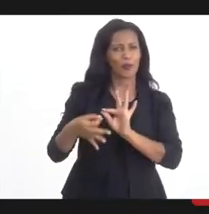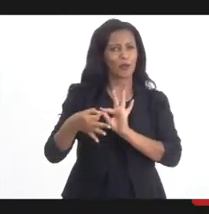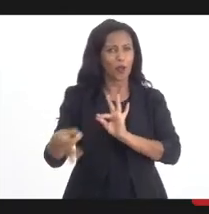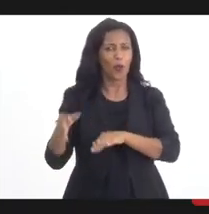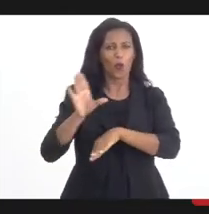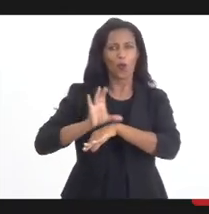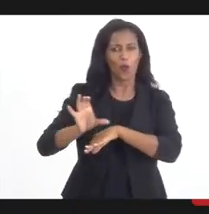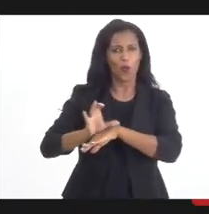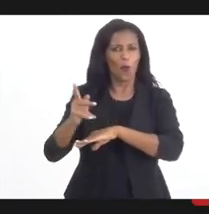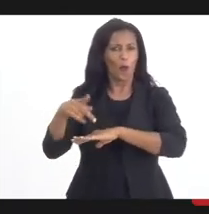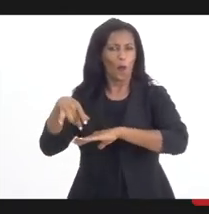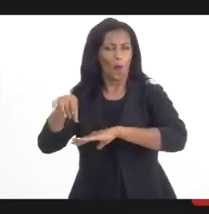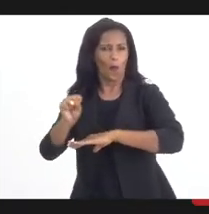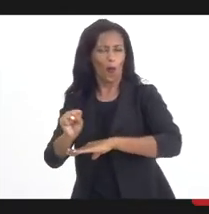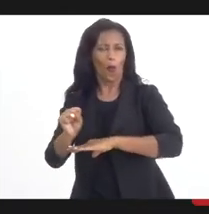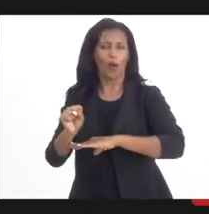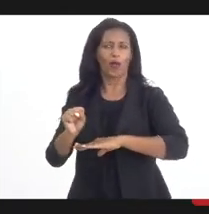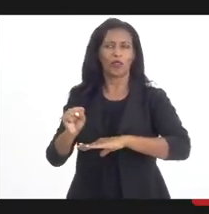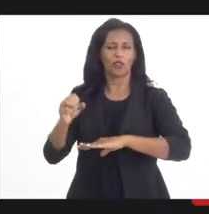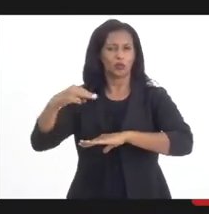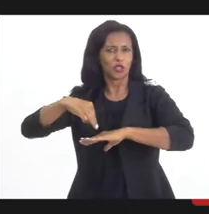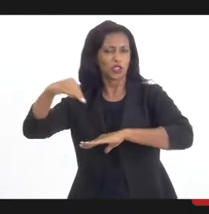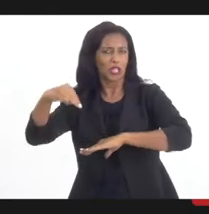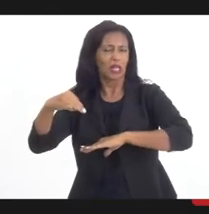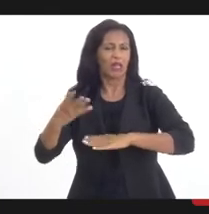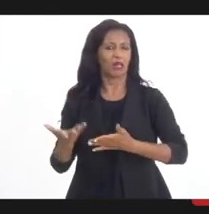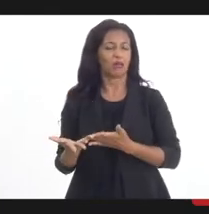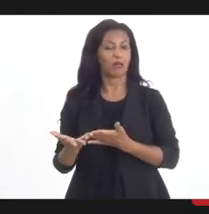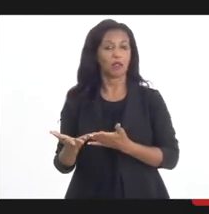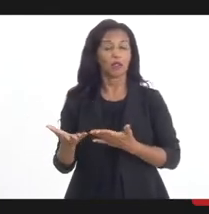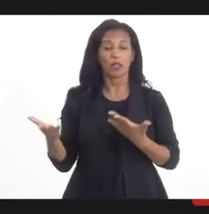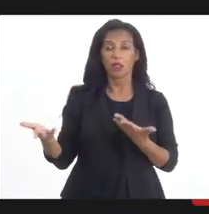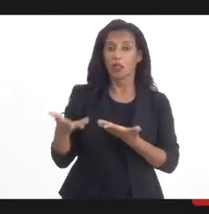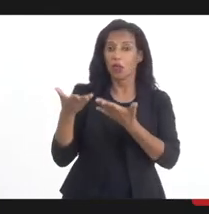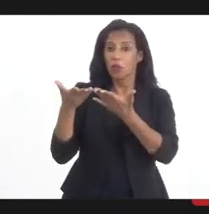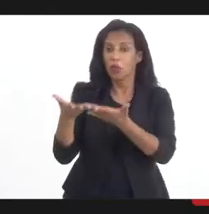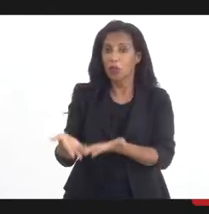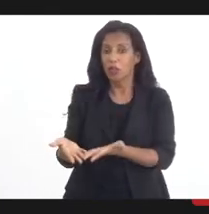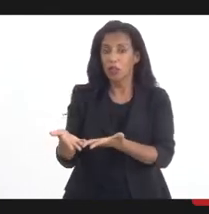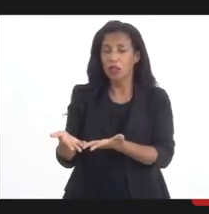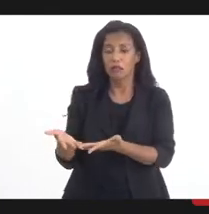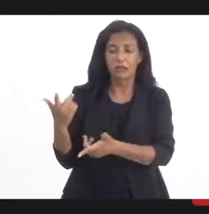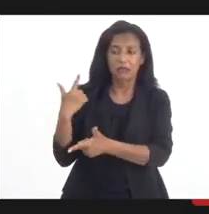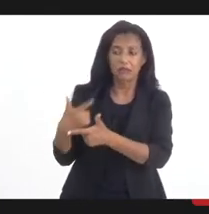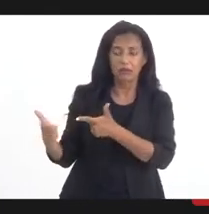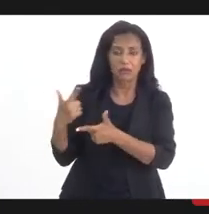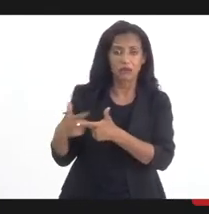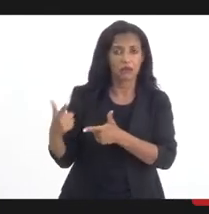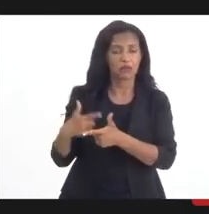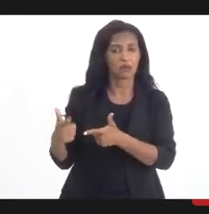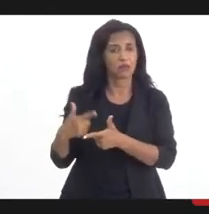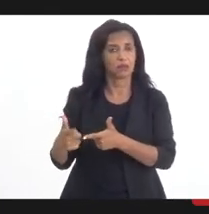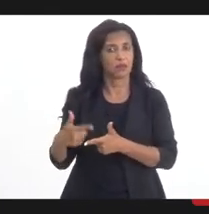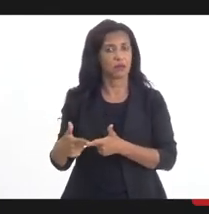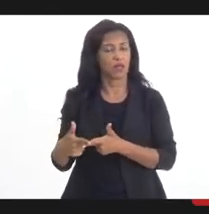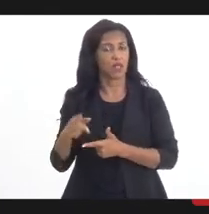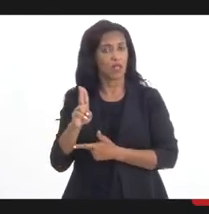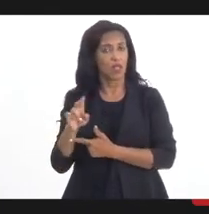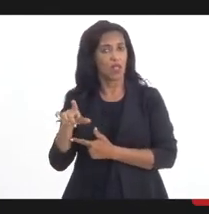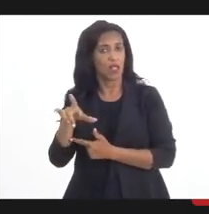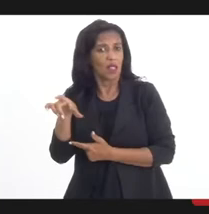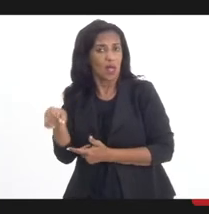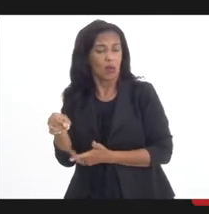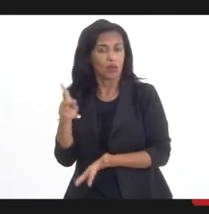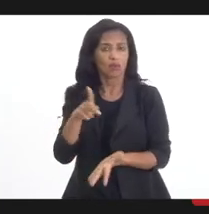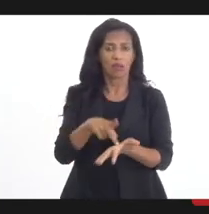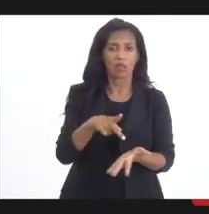com curso de pós-graduação, com curso de mestrado. E, no entanto, esse sucateamento que vem acontecendo na UESO, isso,